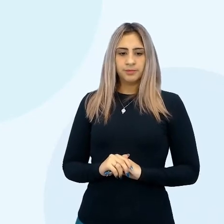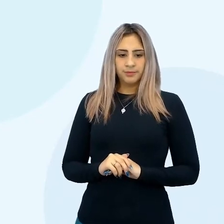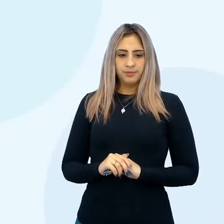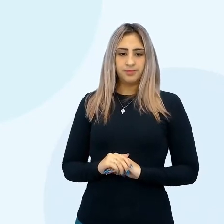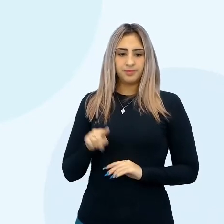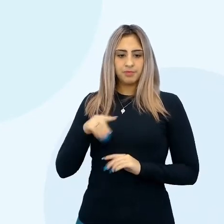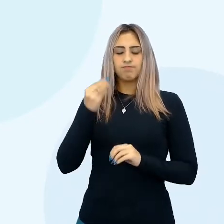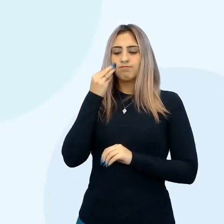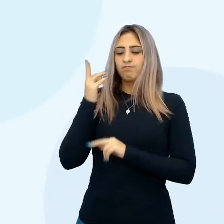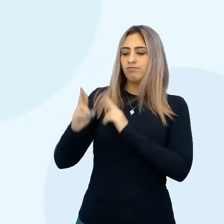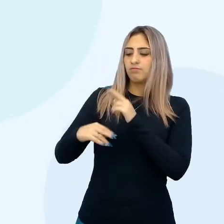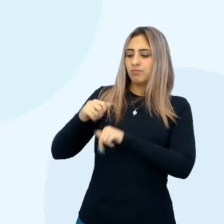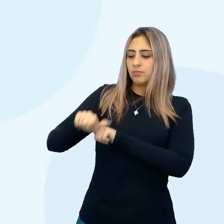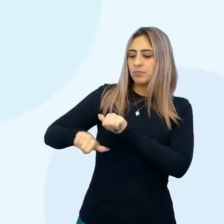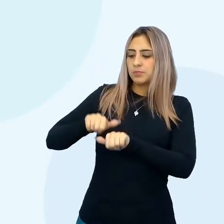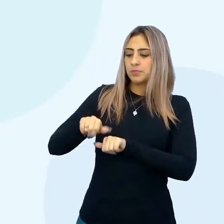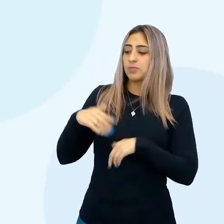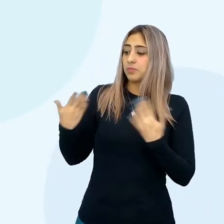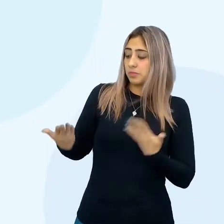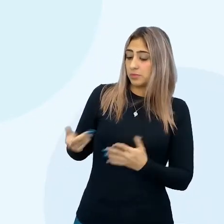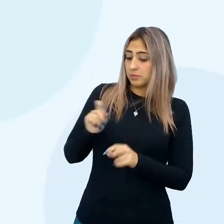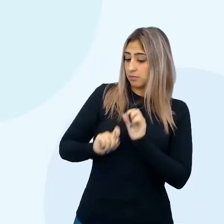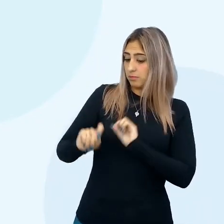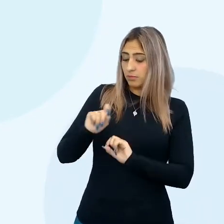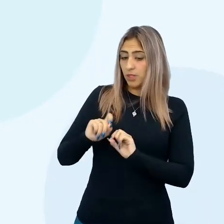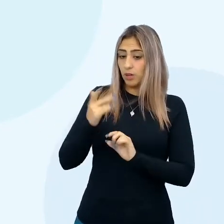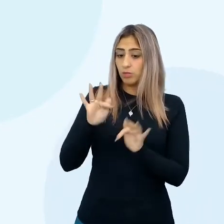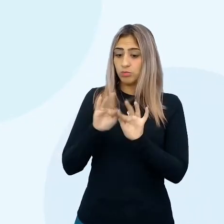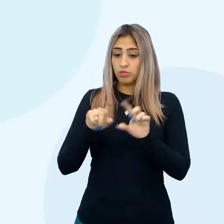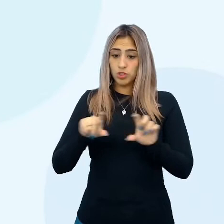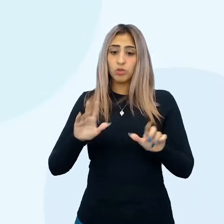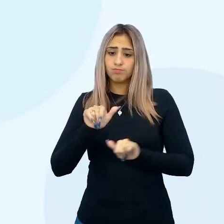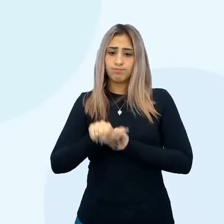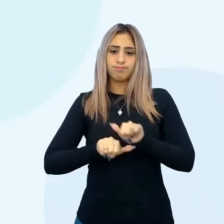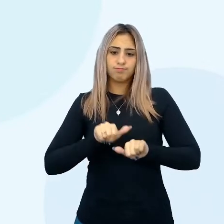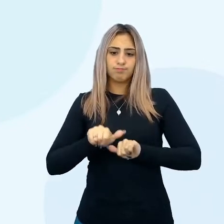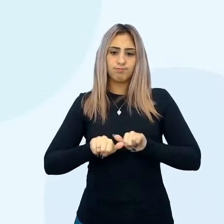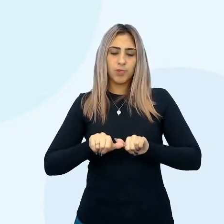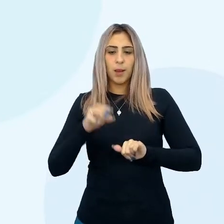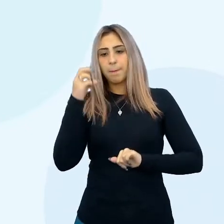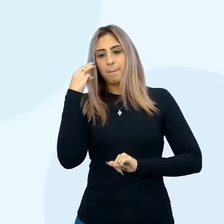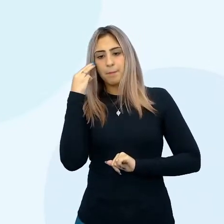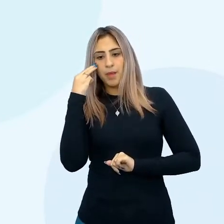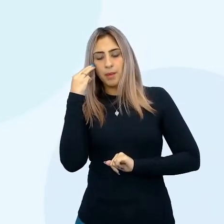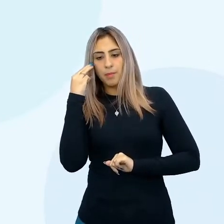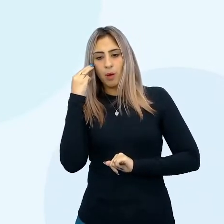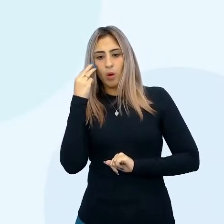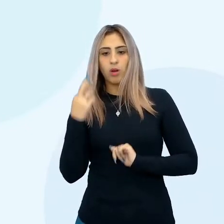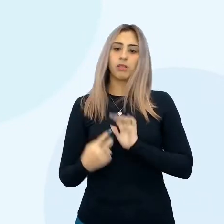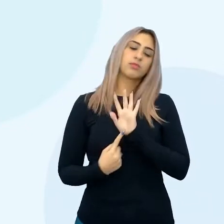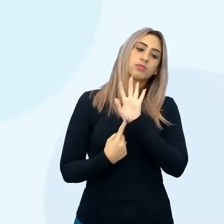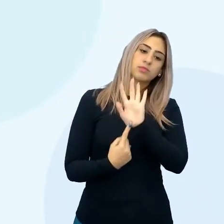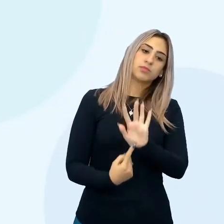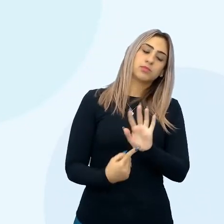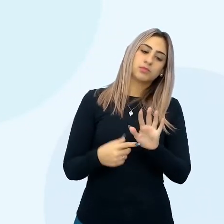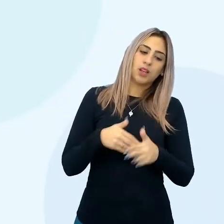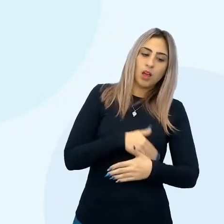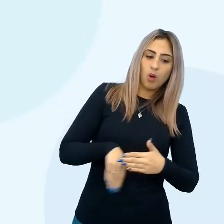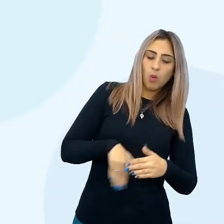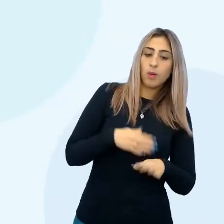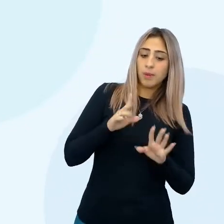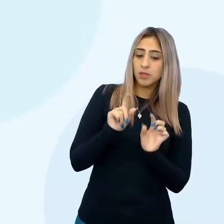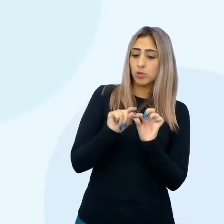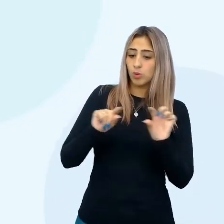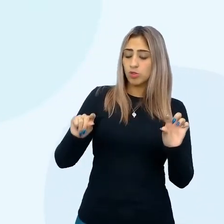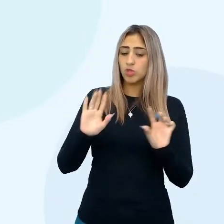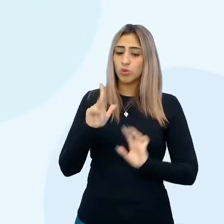A Hora da Estrela, Suzana Amaral. Ou seja, alguns títulos até mudaram. Tipo, Memórias Póstumas de Brás Cubas, tá aí, Memórias Póstumas de Brás Cubas, mas o título